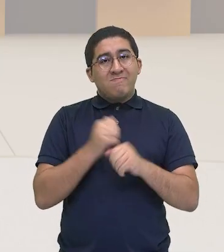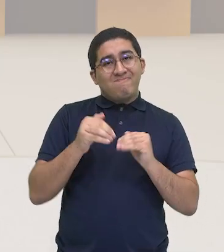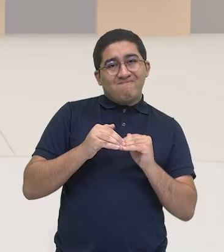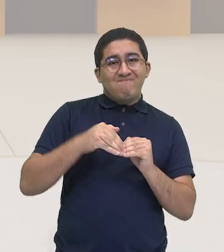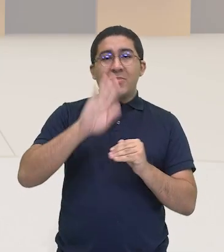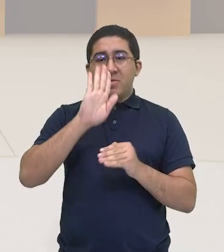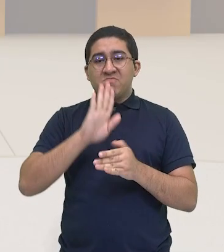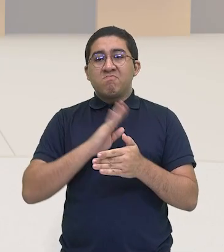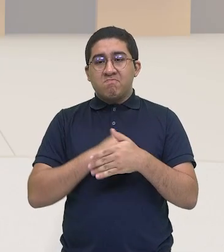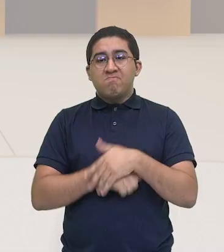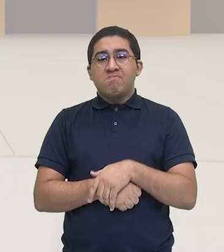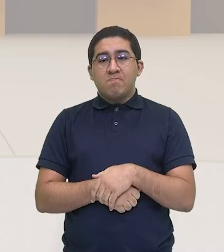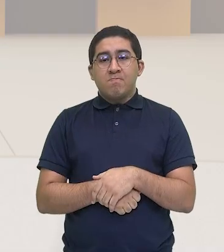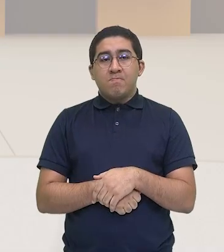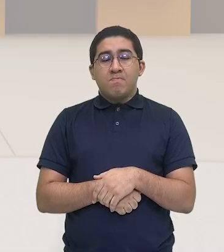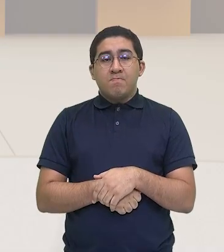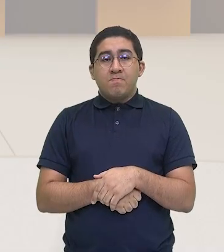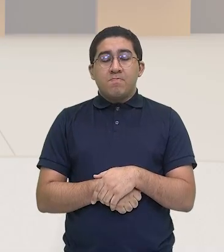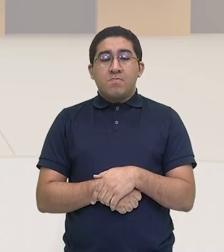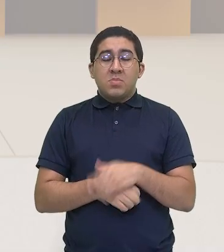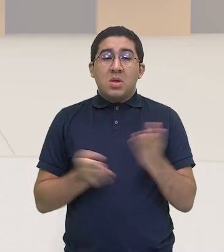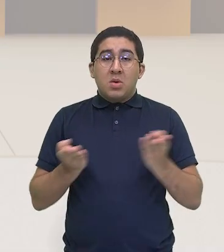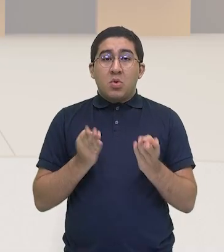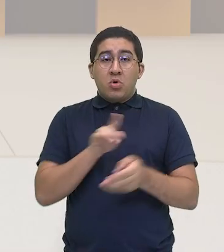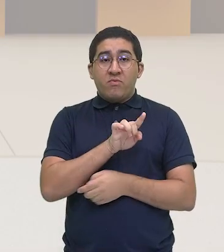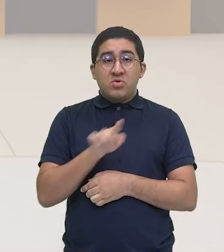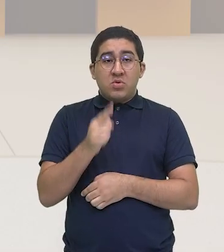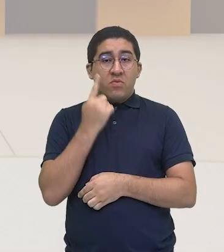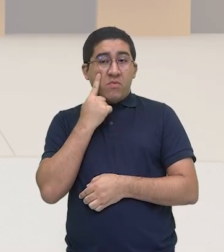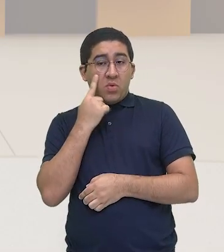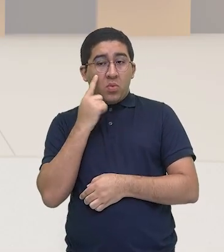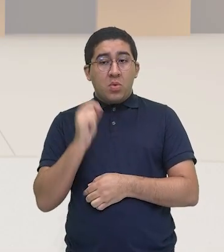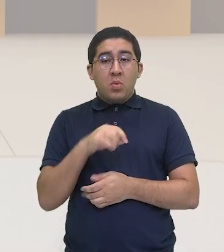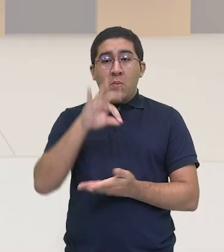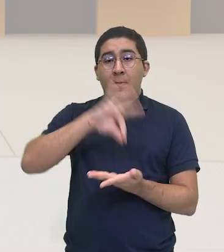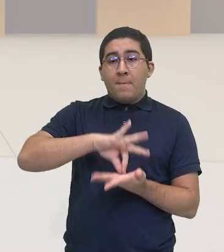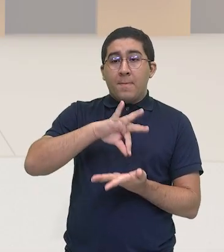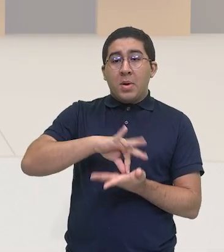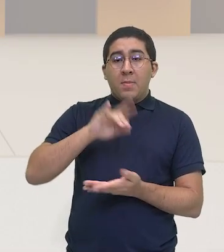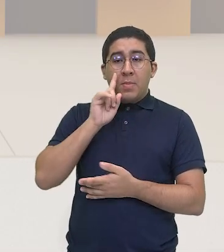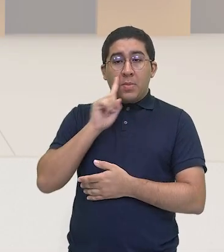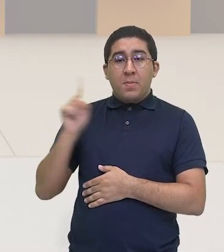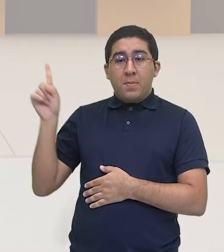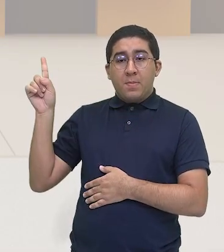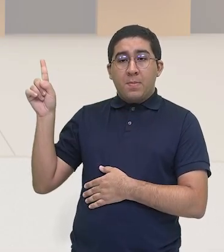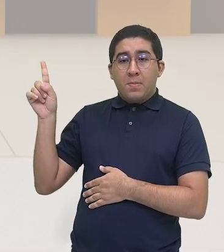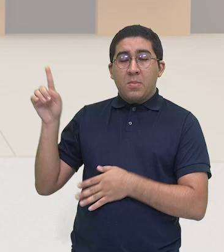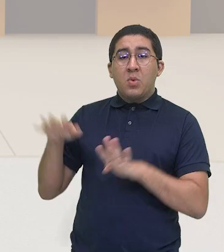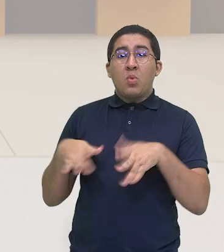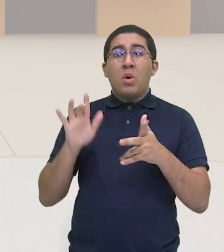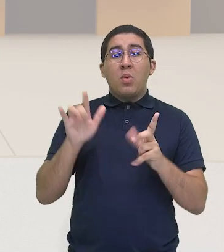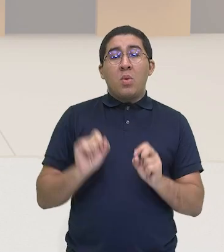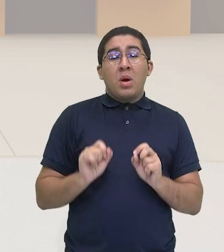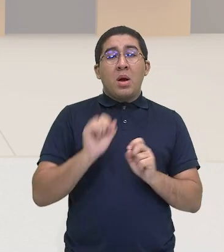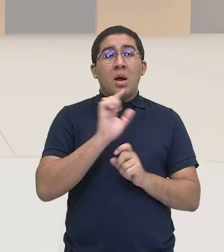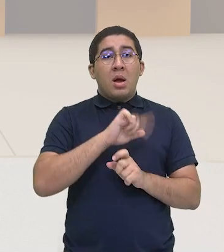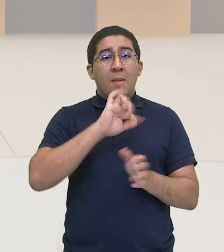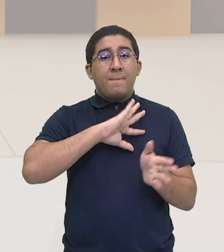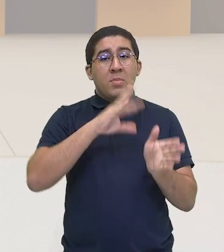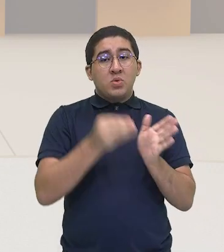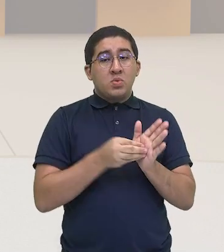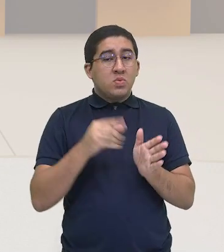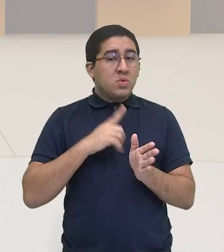né? Exatamente. Agora vocês vão ver aqui com a gente o mapa de qual parte da Amazônia que foi